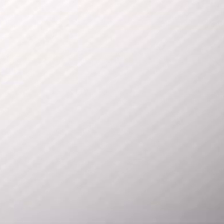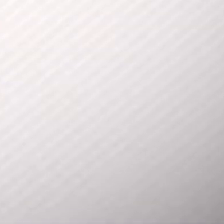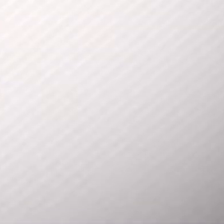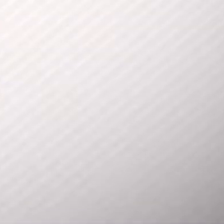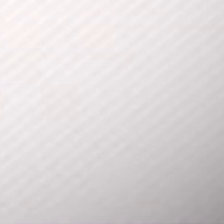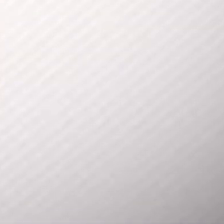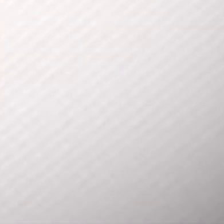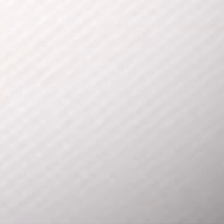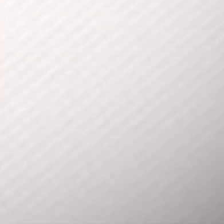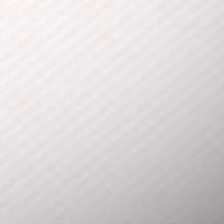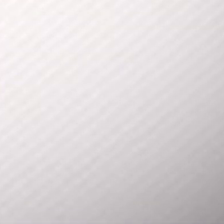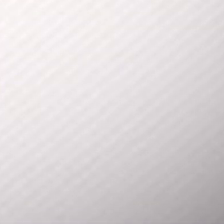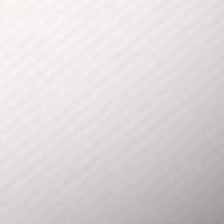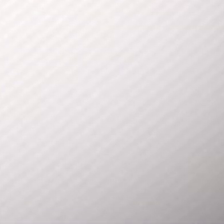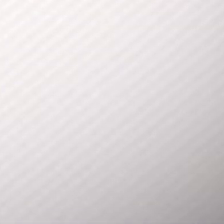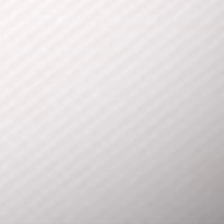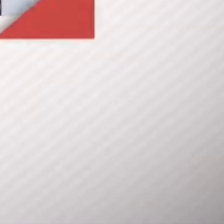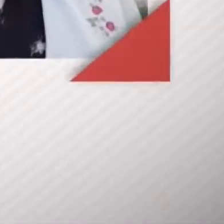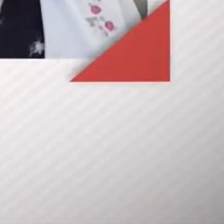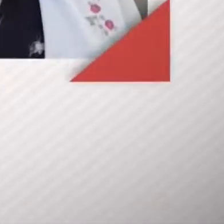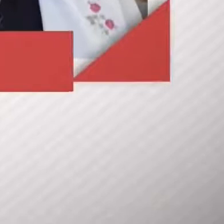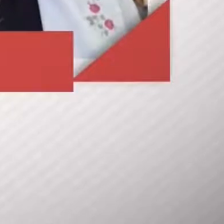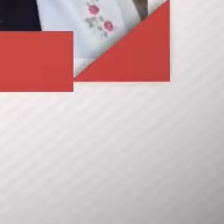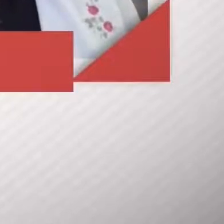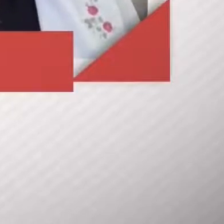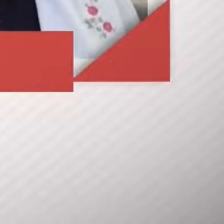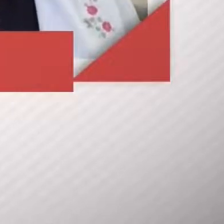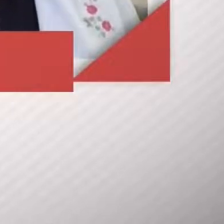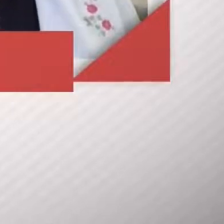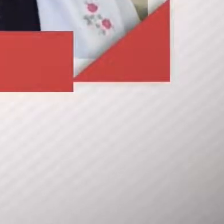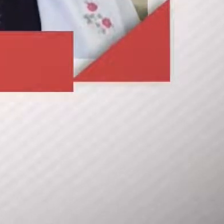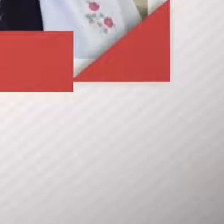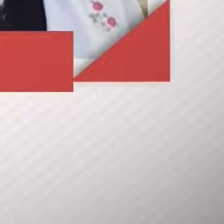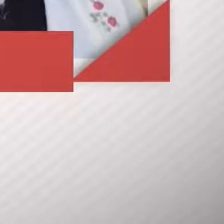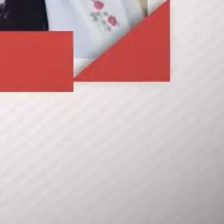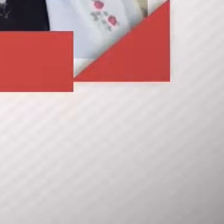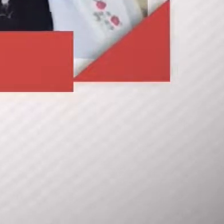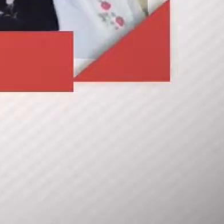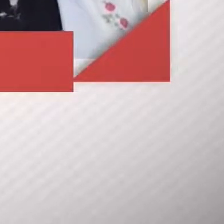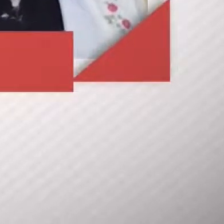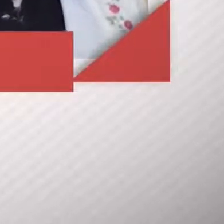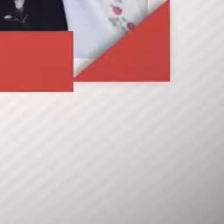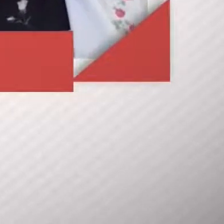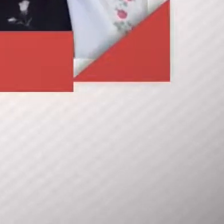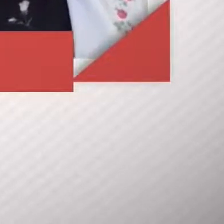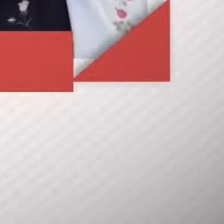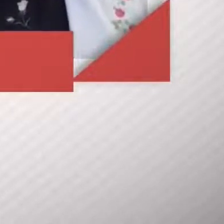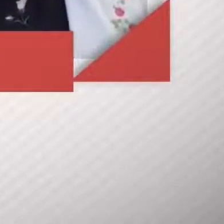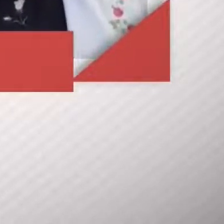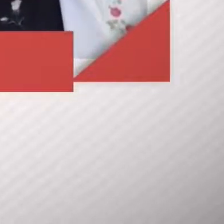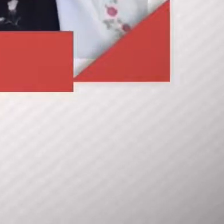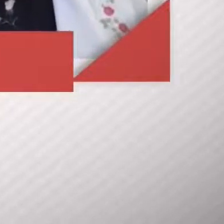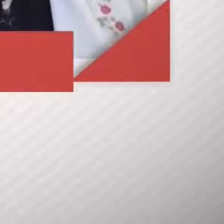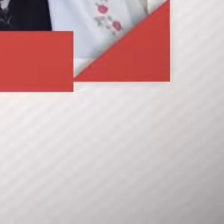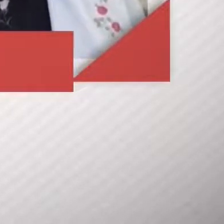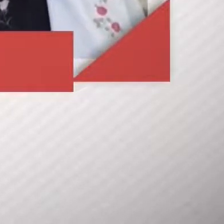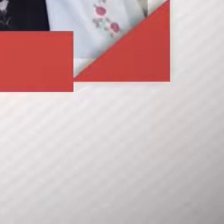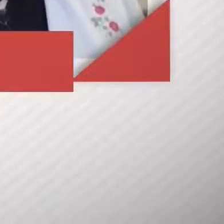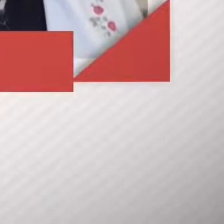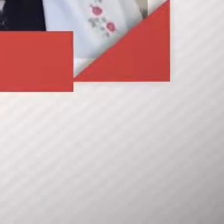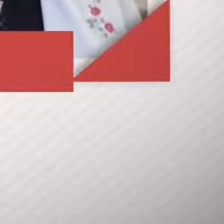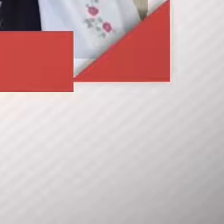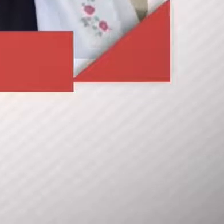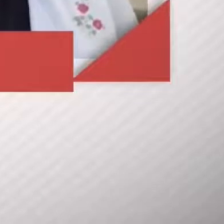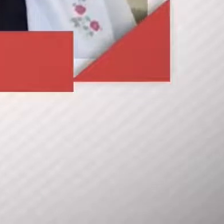Quem doa medula óssea corre risco de ficar paralítico? Igor, existem ainda muitos mitos relacionados à doação de sangue e existem